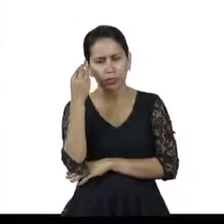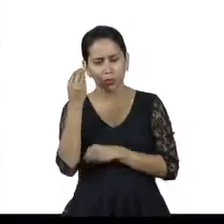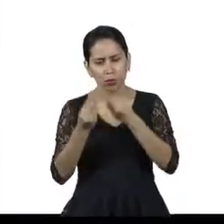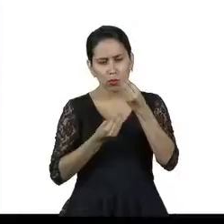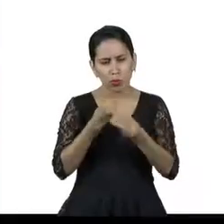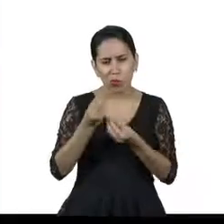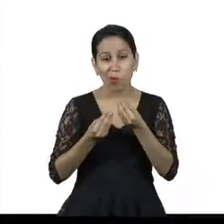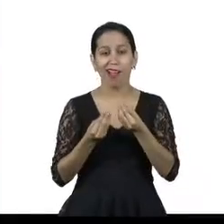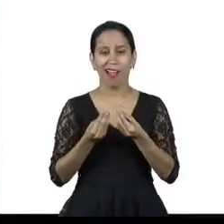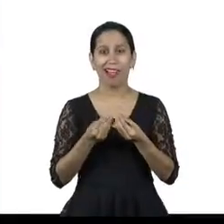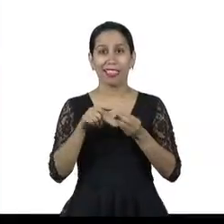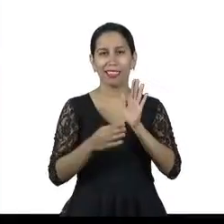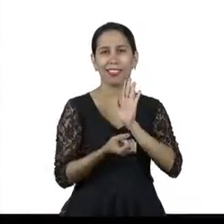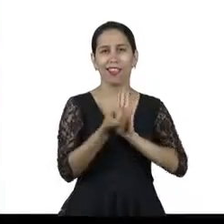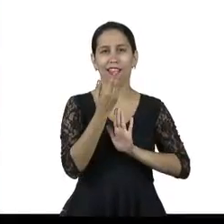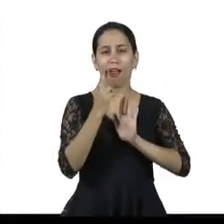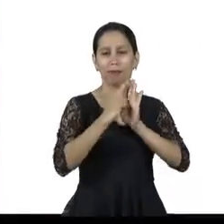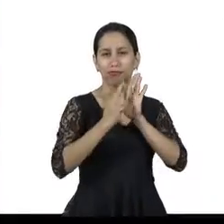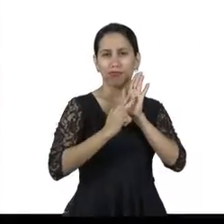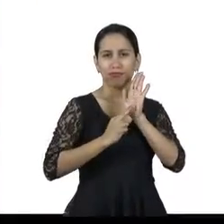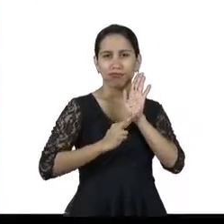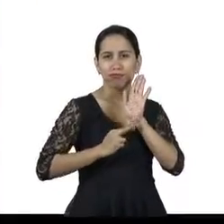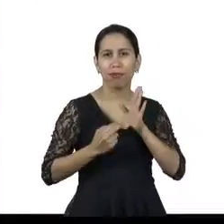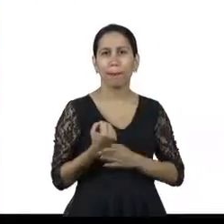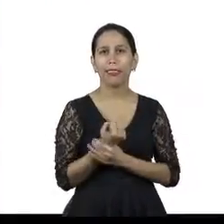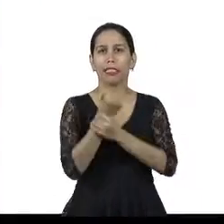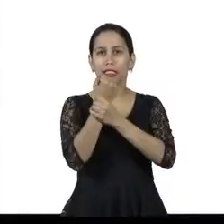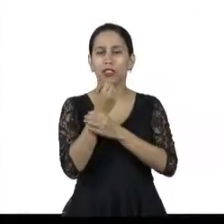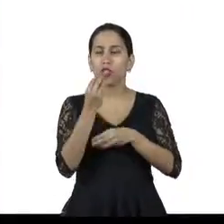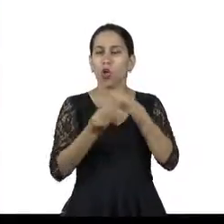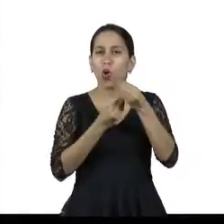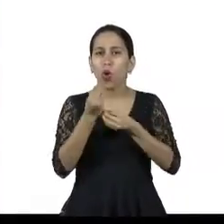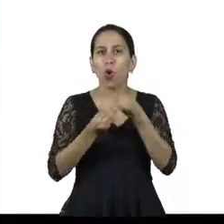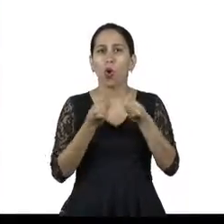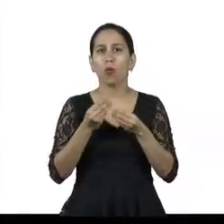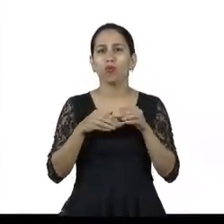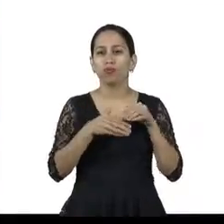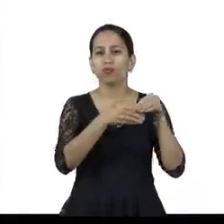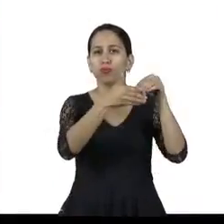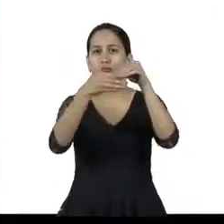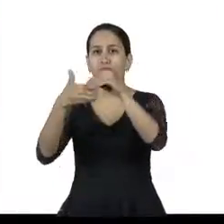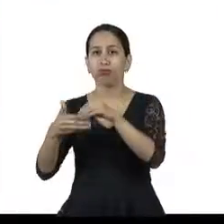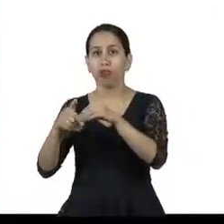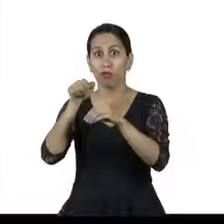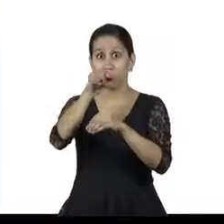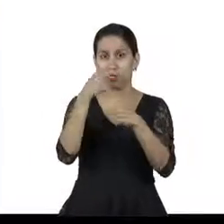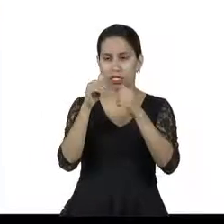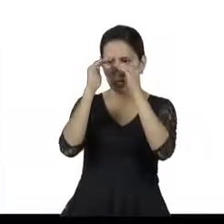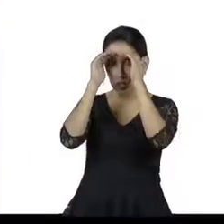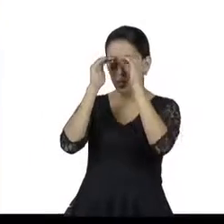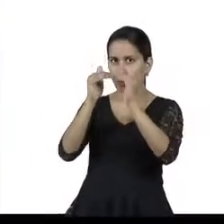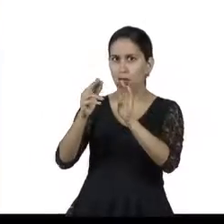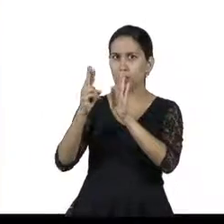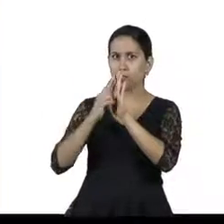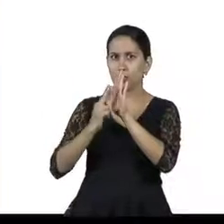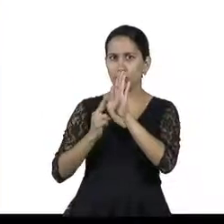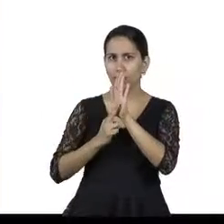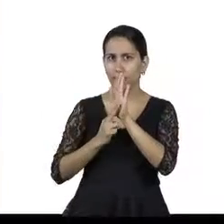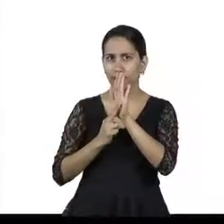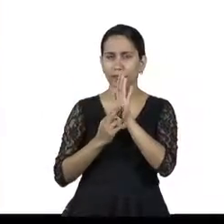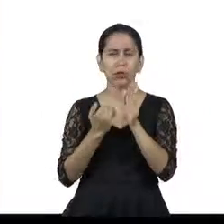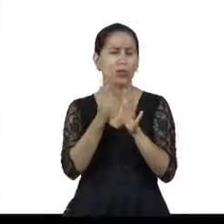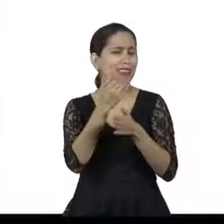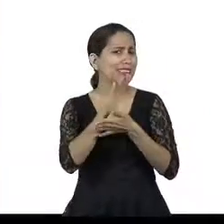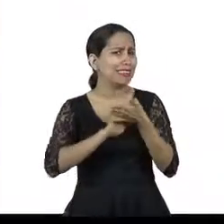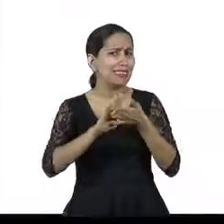segurança corretos para descarga e recebimento das aves são definidos. E você deve segui-los com rigor. De nada adianta a empresa fazer tudo certinho